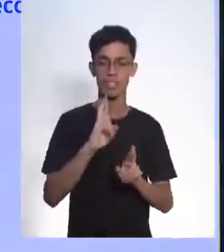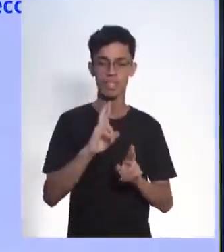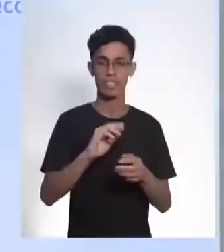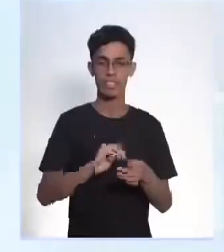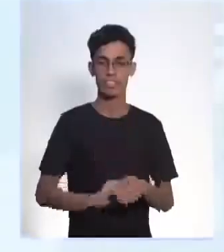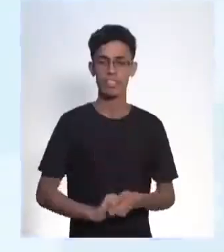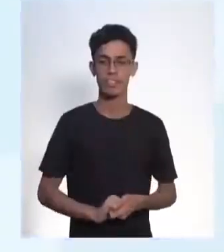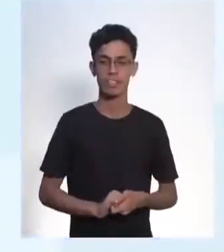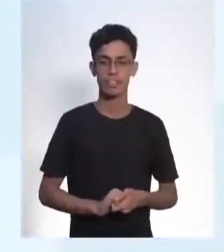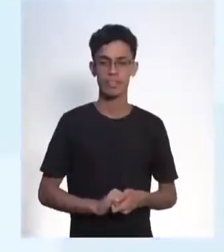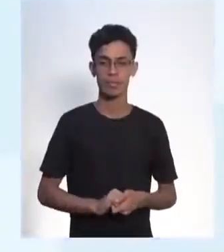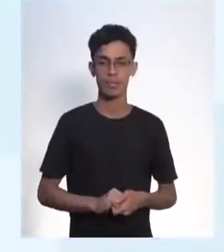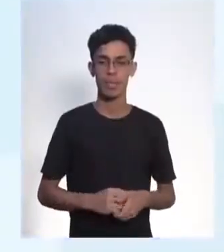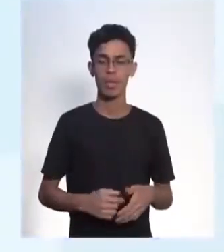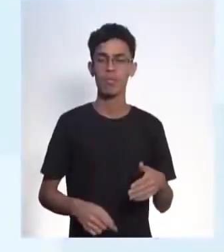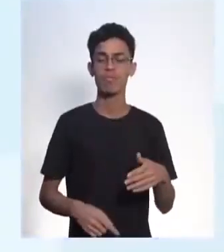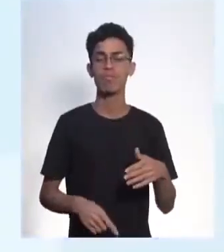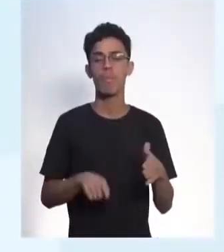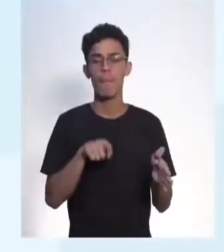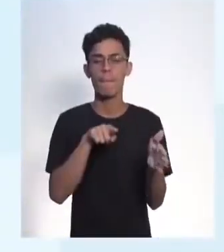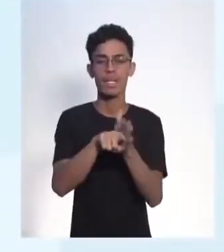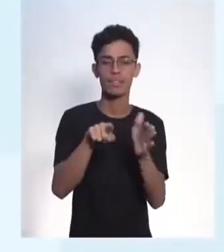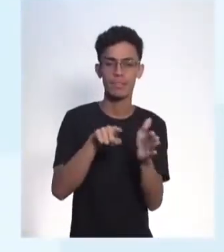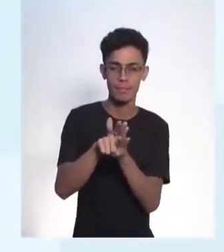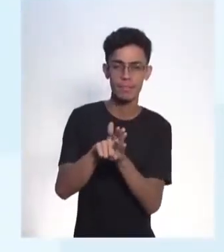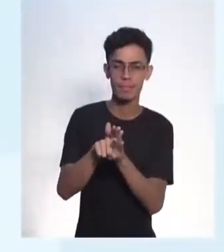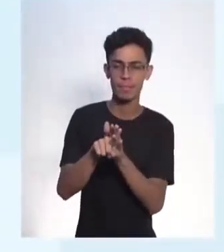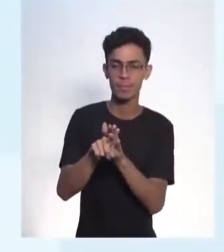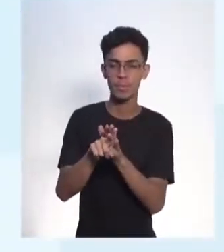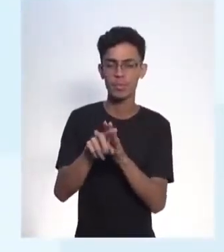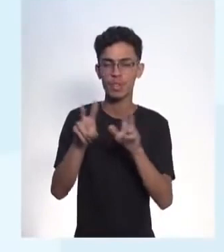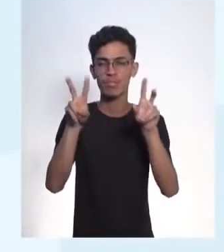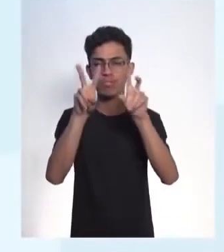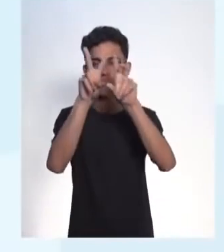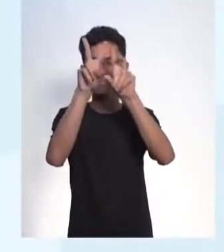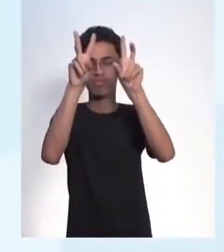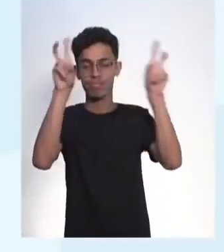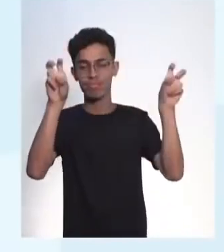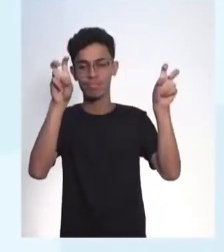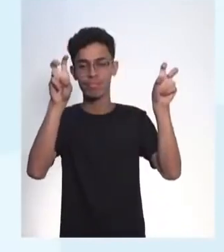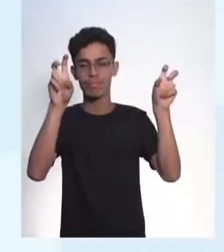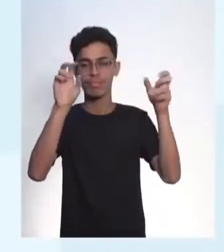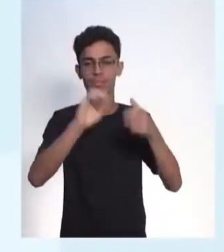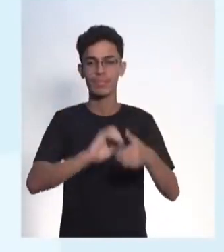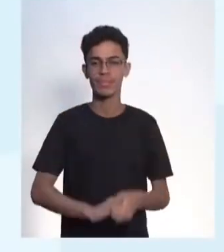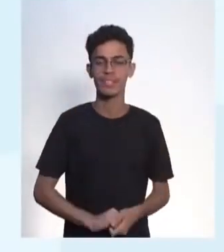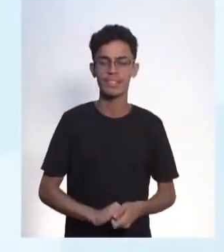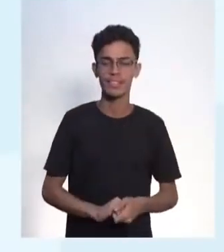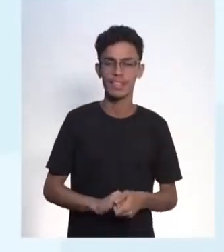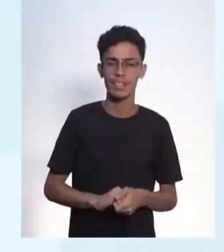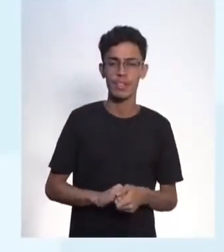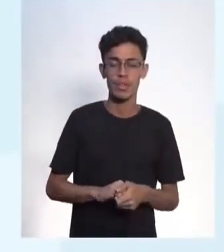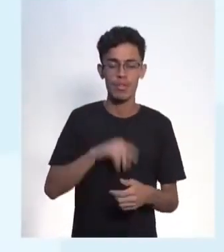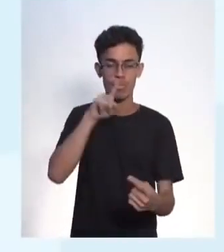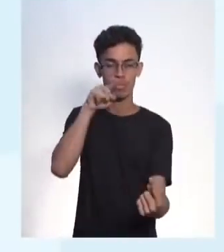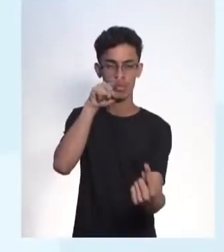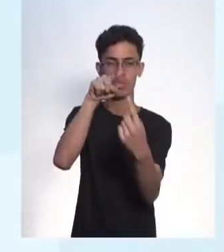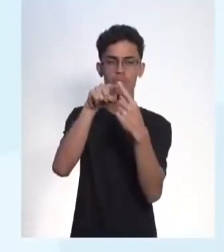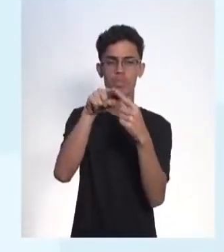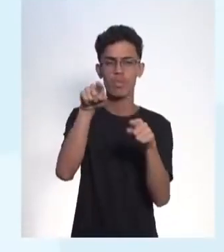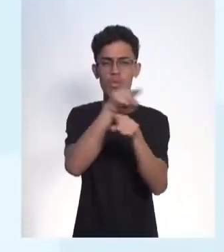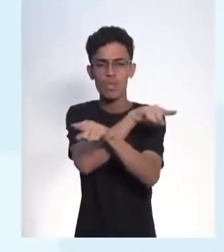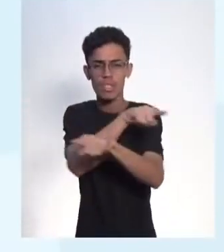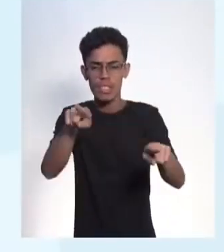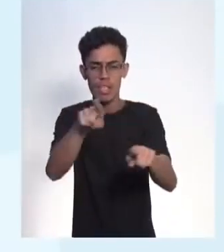a questão disparadora ou a problematização da aula, uma questão bem subjetiva. O que